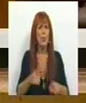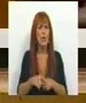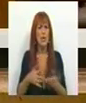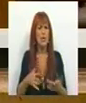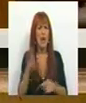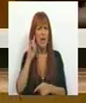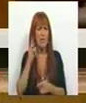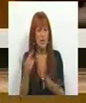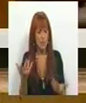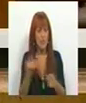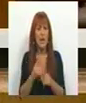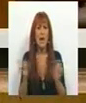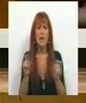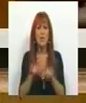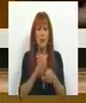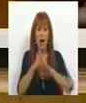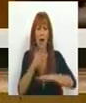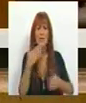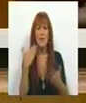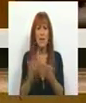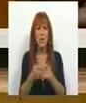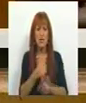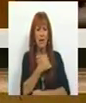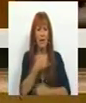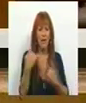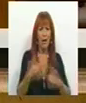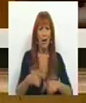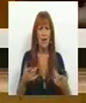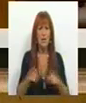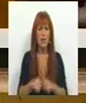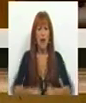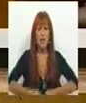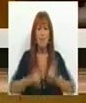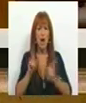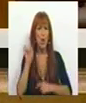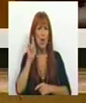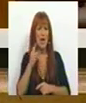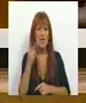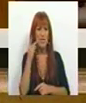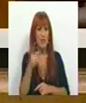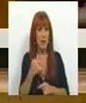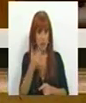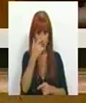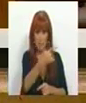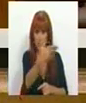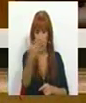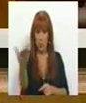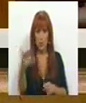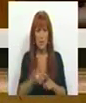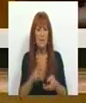questão essencial, promover o acesso à habitação e à melhor qualidade de vida dos